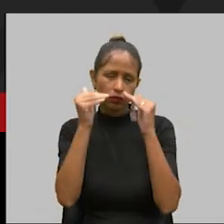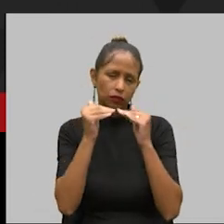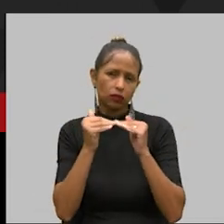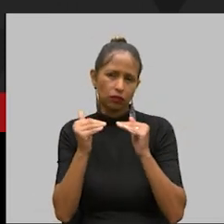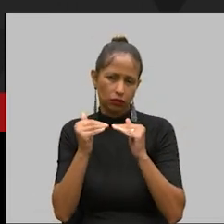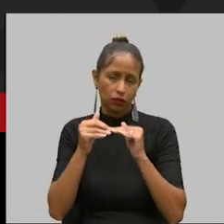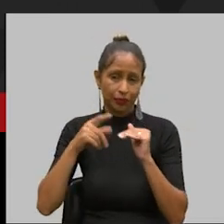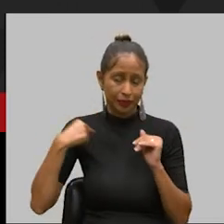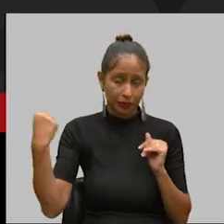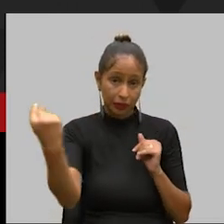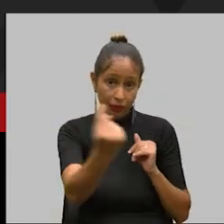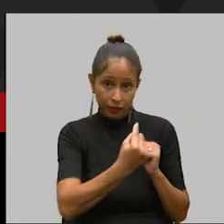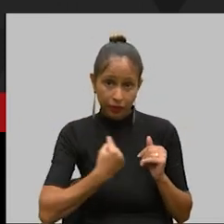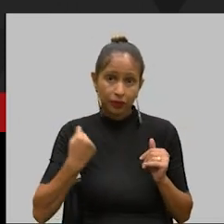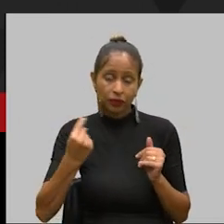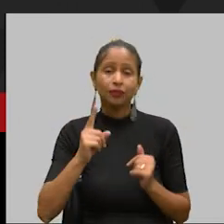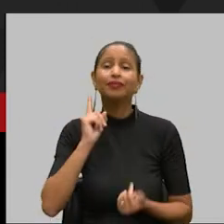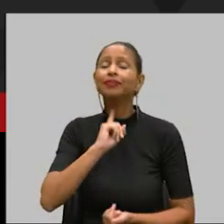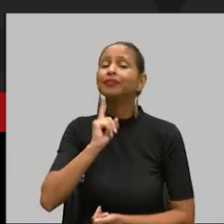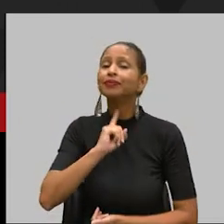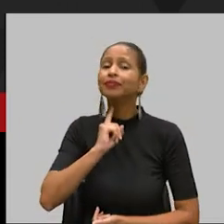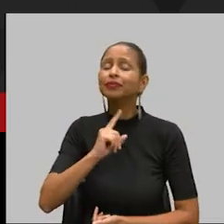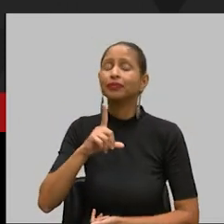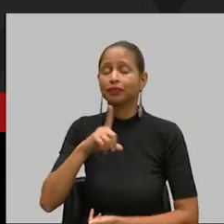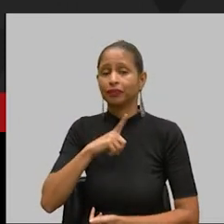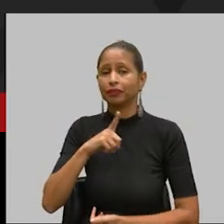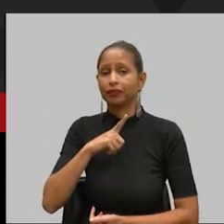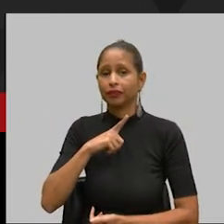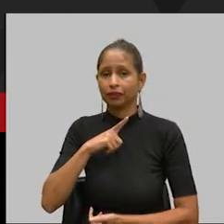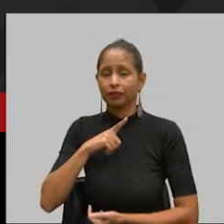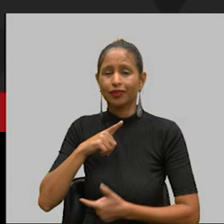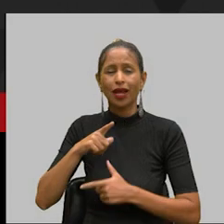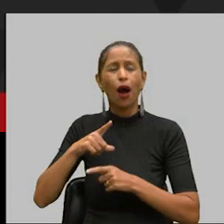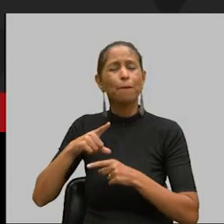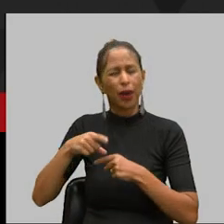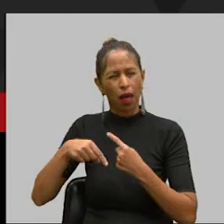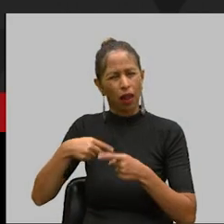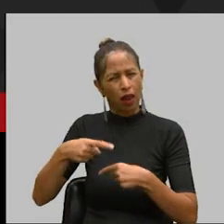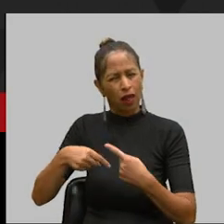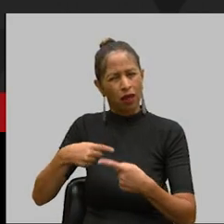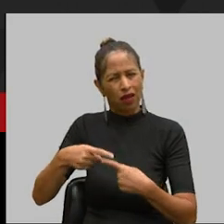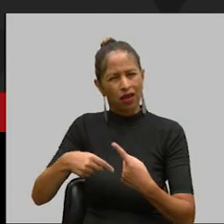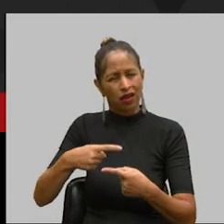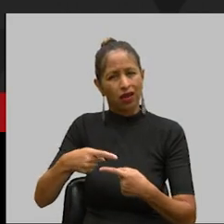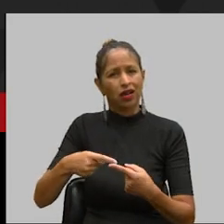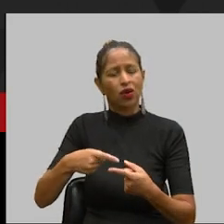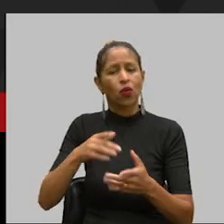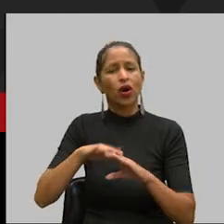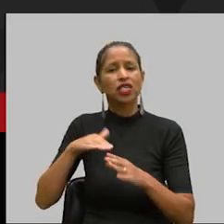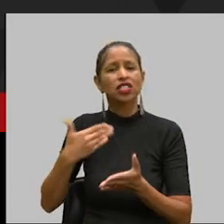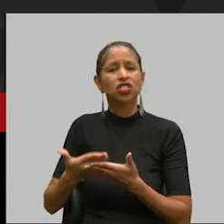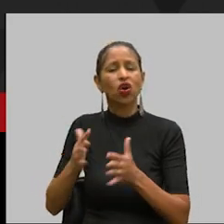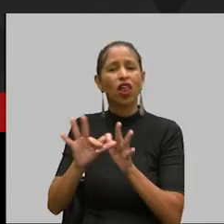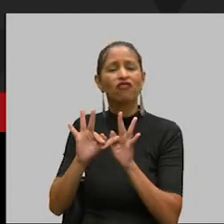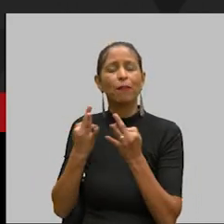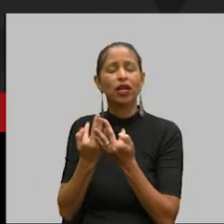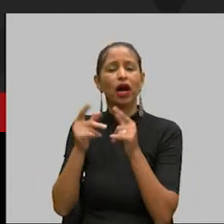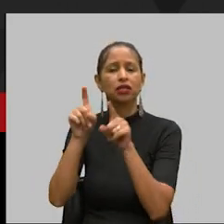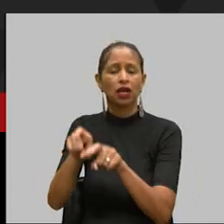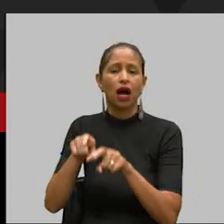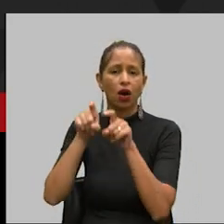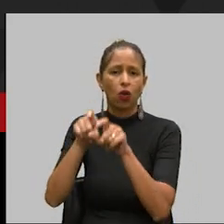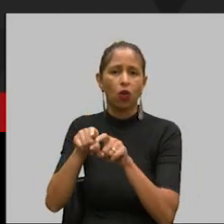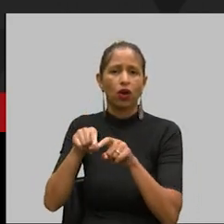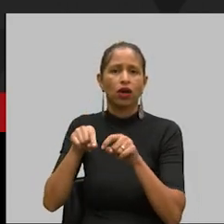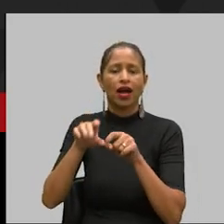nós eh Minas Gerais tem um acúmulo significativo com as escolas familiares agrícolas com as